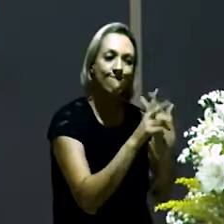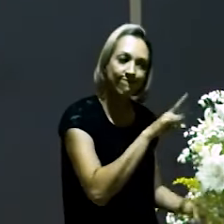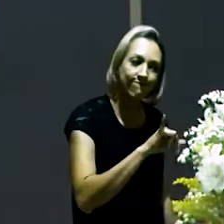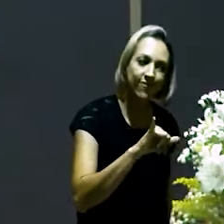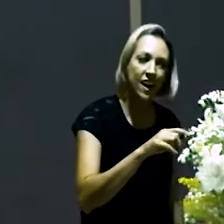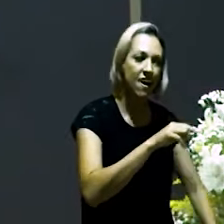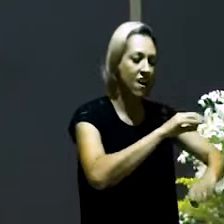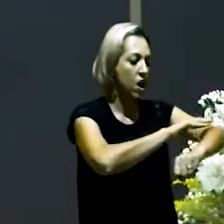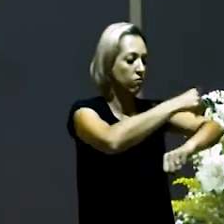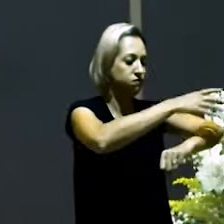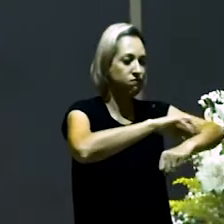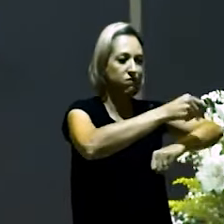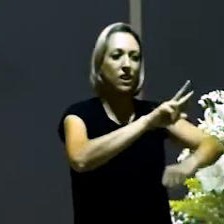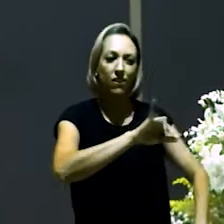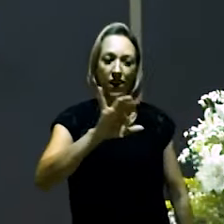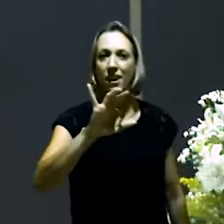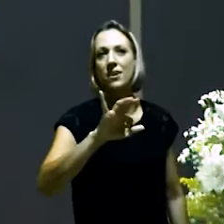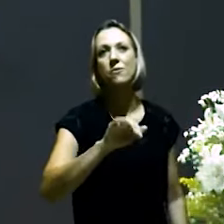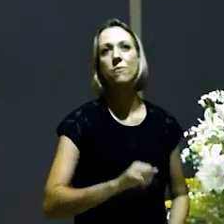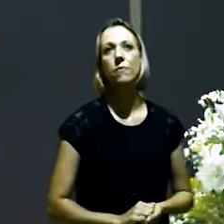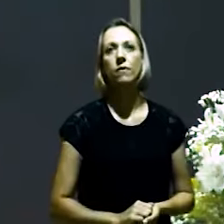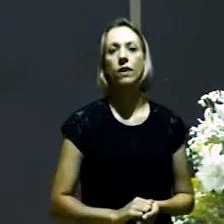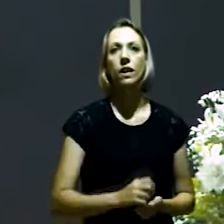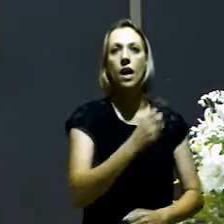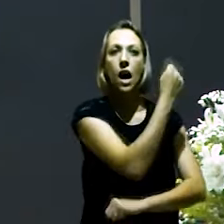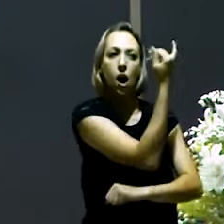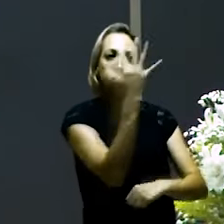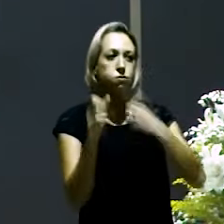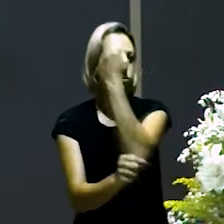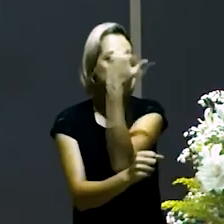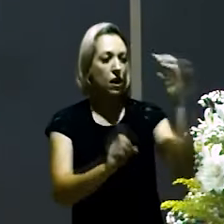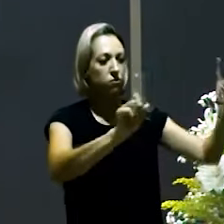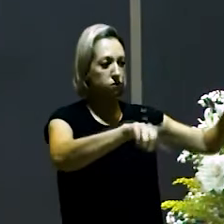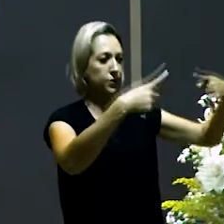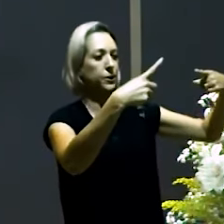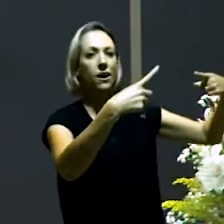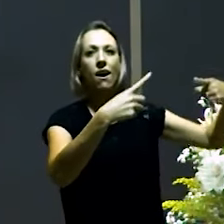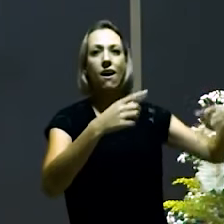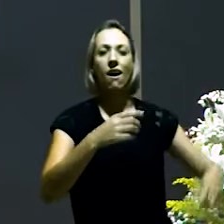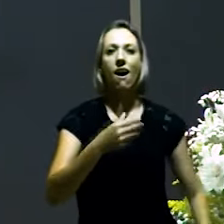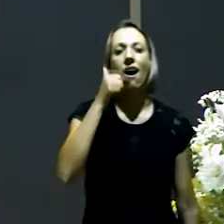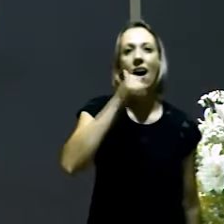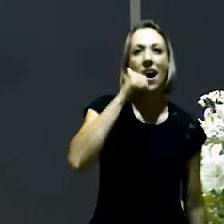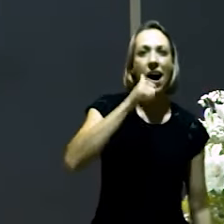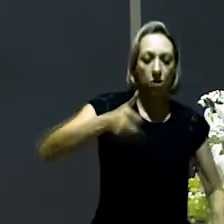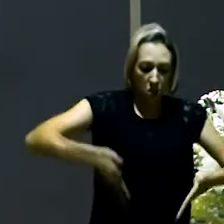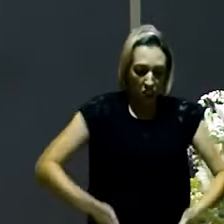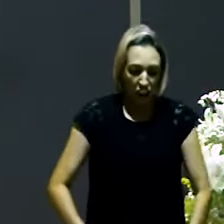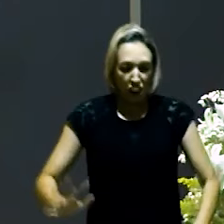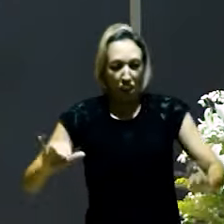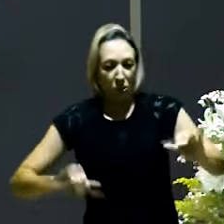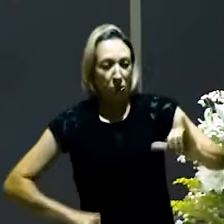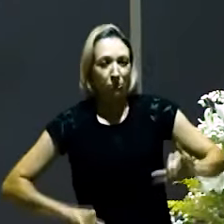necrosar. A natureza vai ser contrária a você. A mulher vai parir com dores. Mas de repente ele olha para